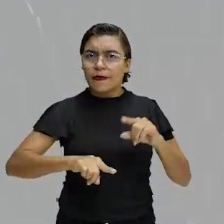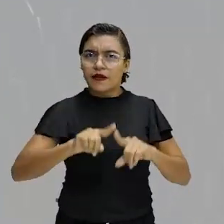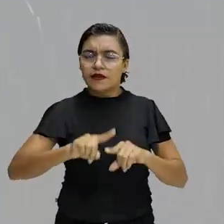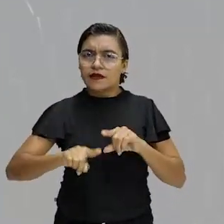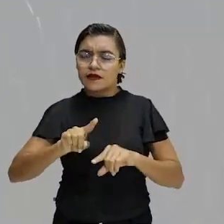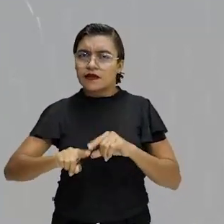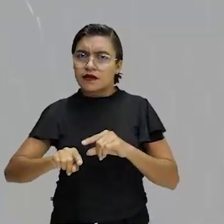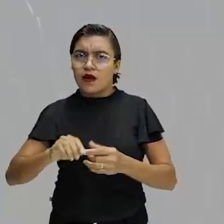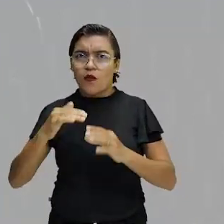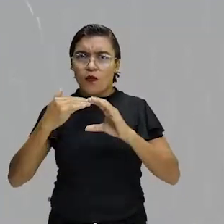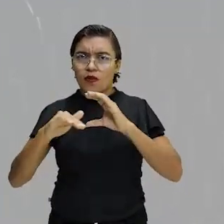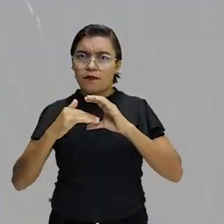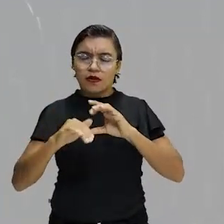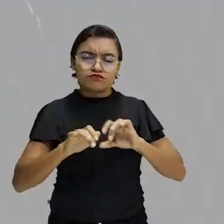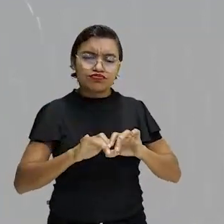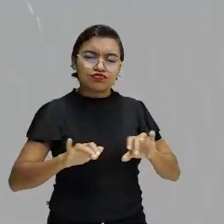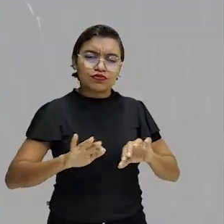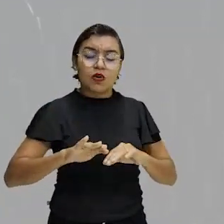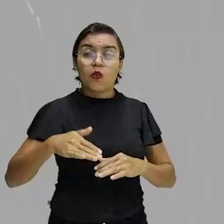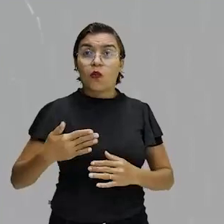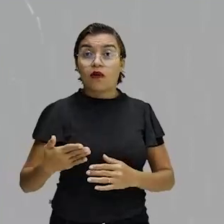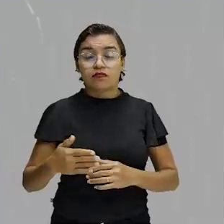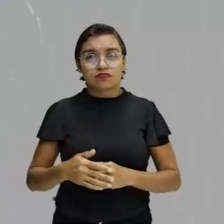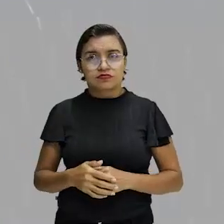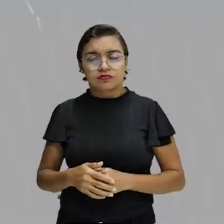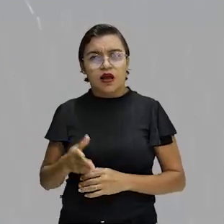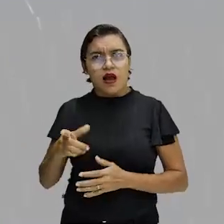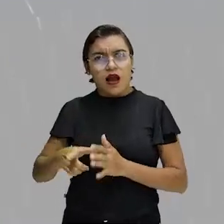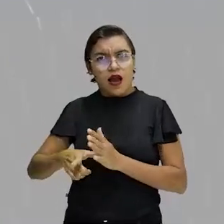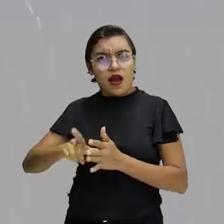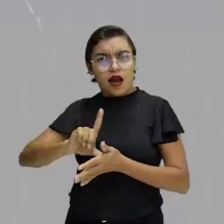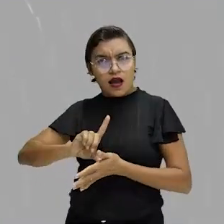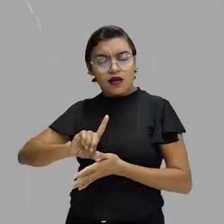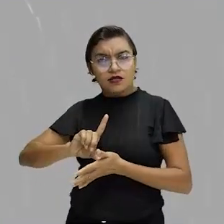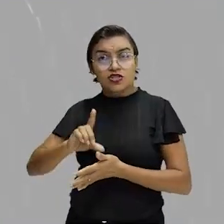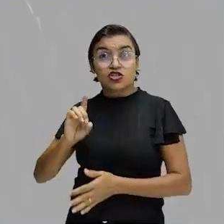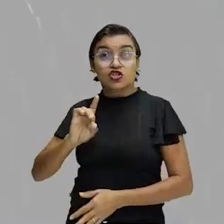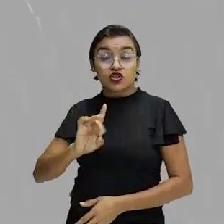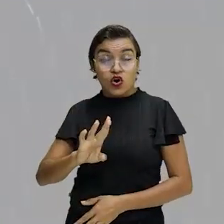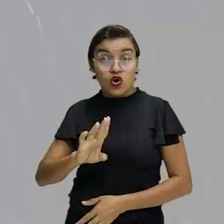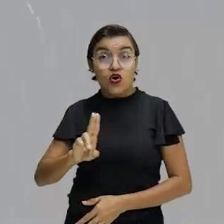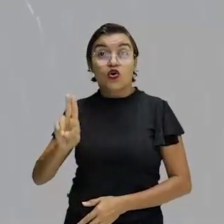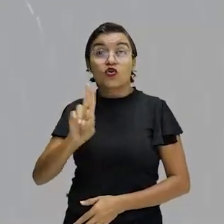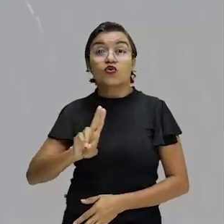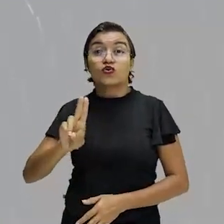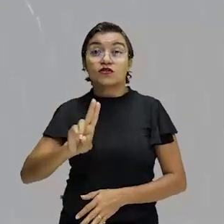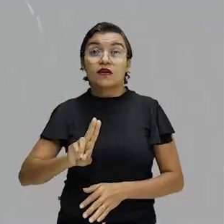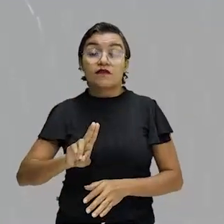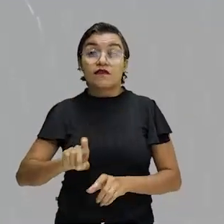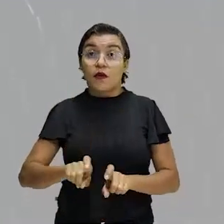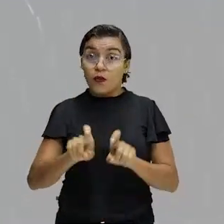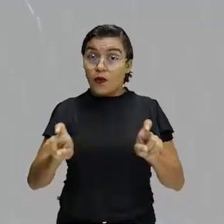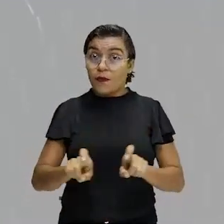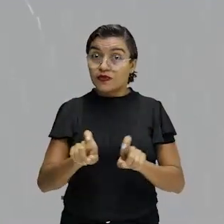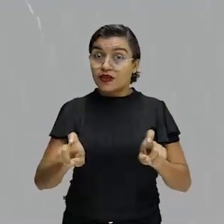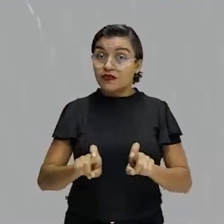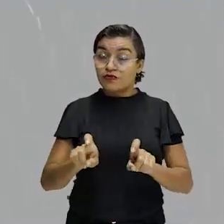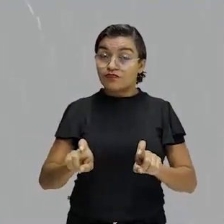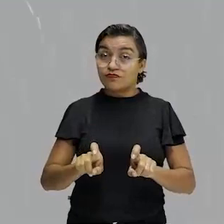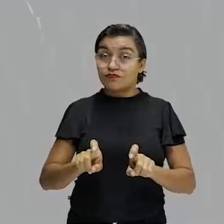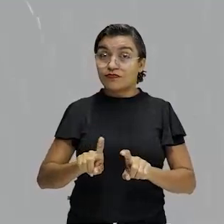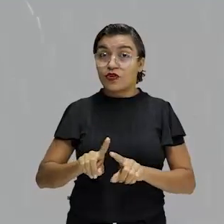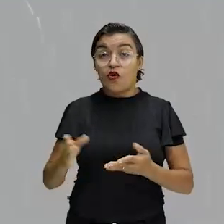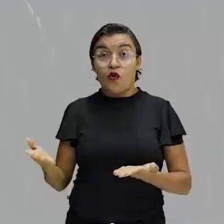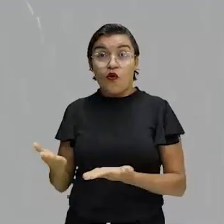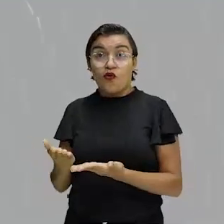Antes, as pessoas tinham o hábito de acessar o e-mail apenas pelo computador, pelo desktop. Hoje, modificou um